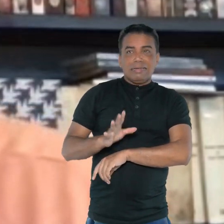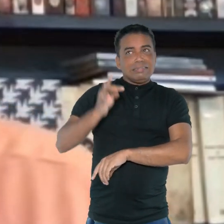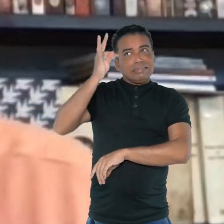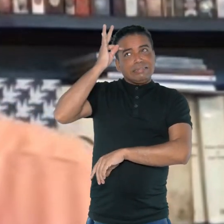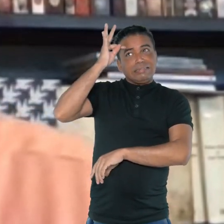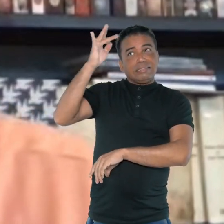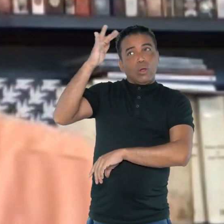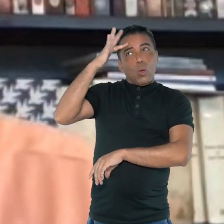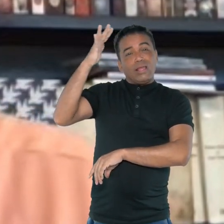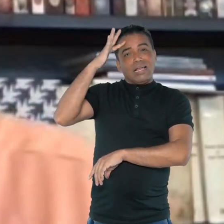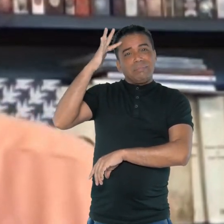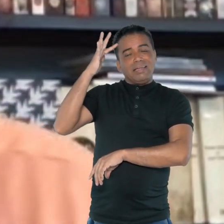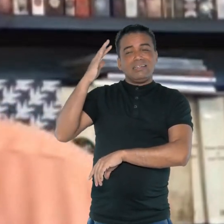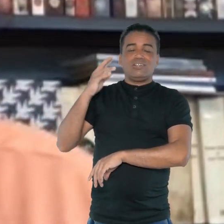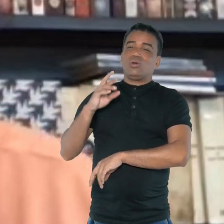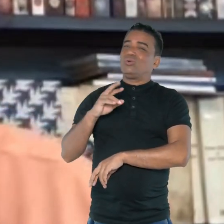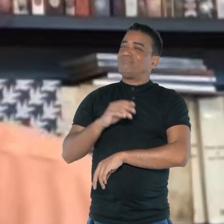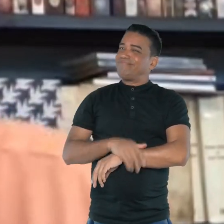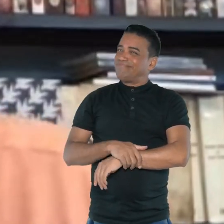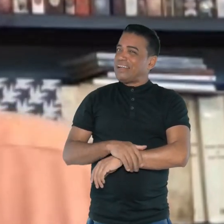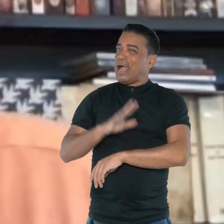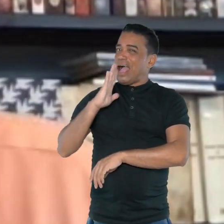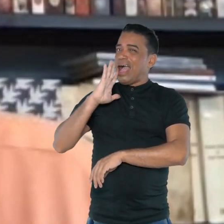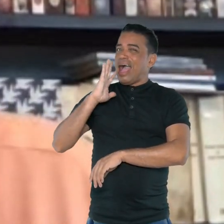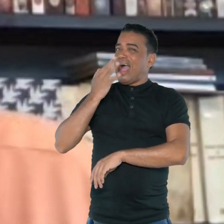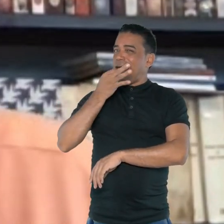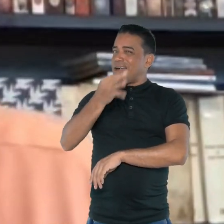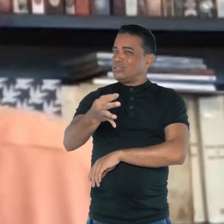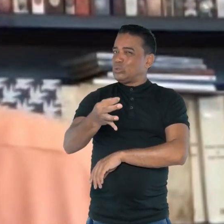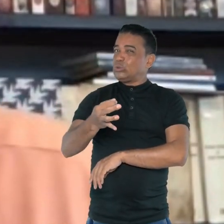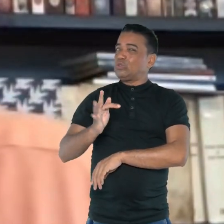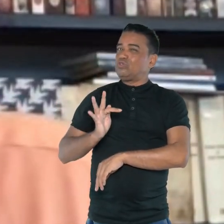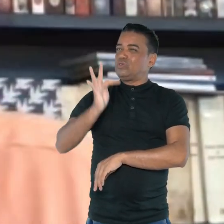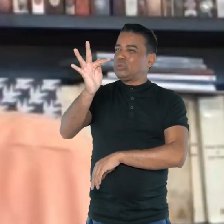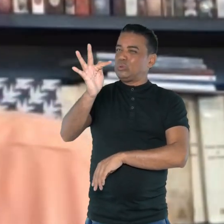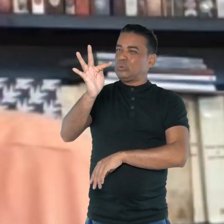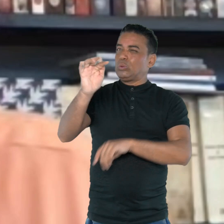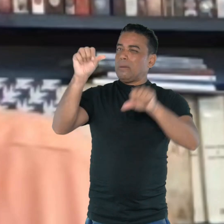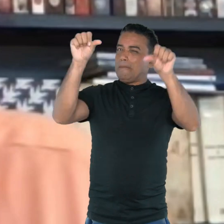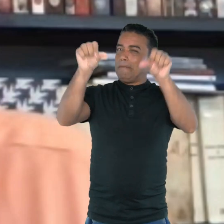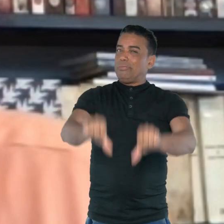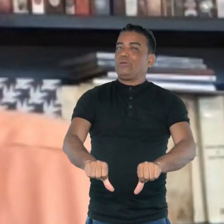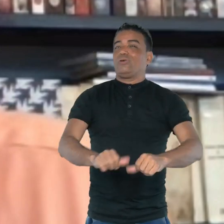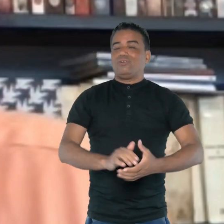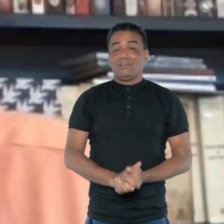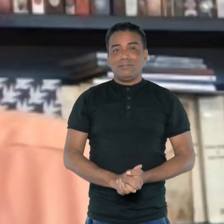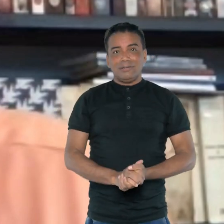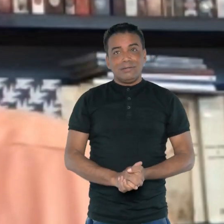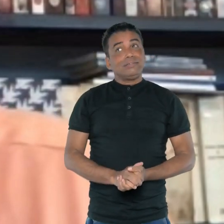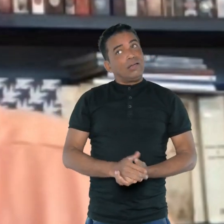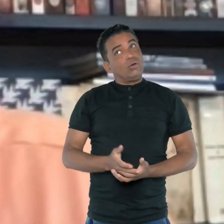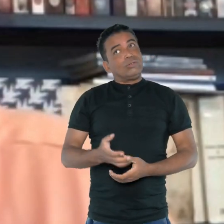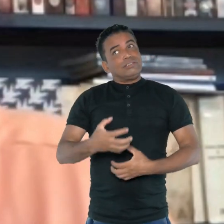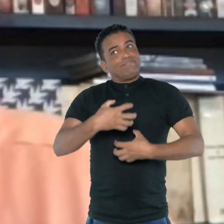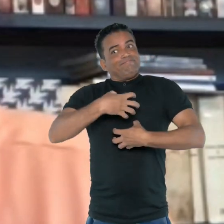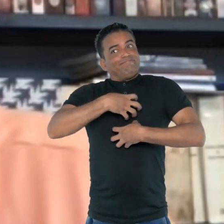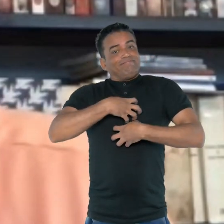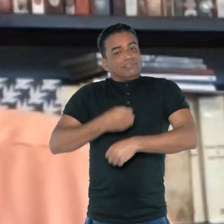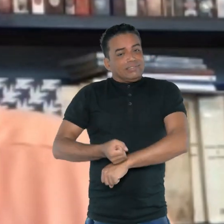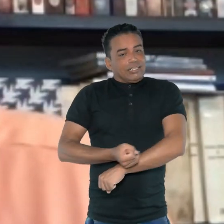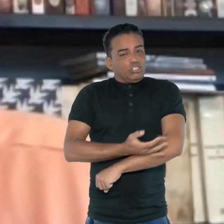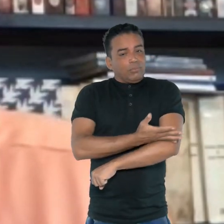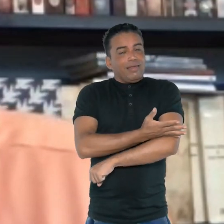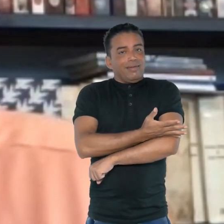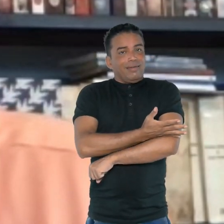espere o pior. Então, a ácido é um pouco a representação desse sentimento de que a